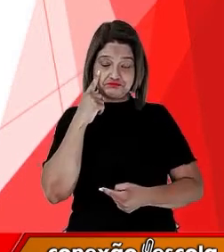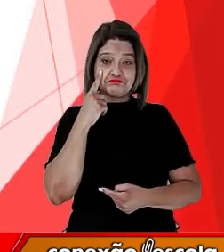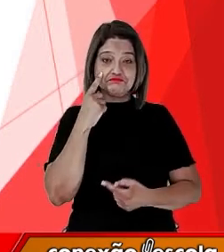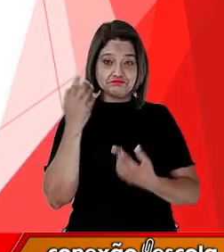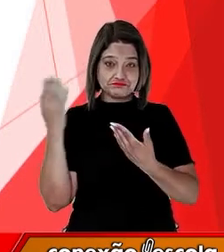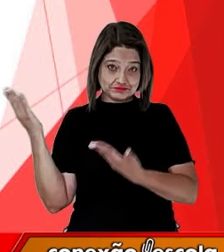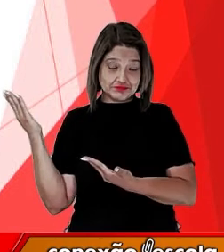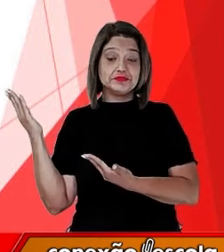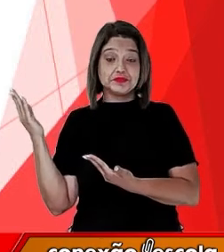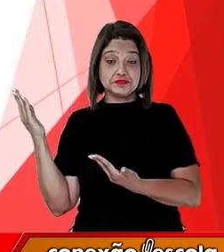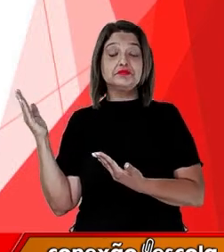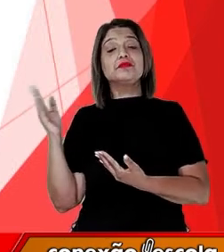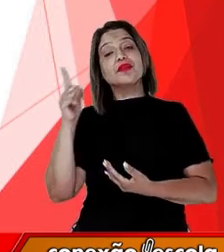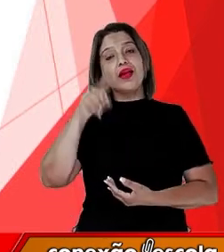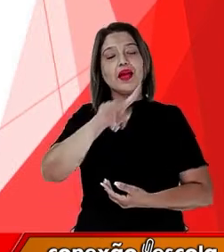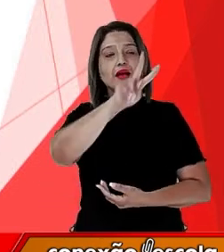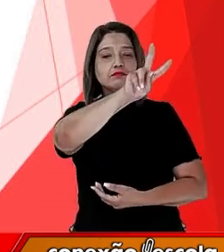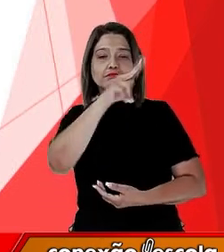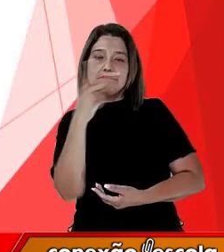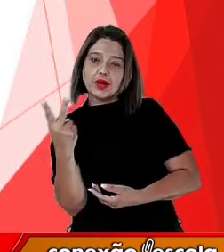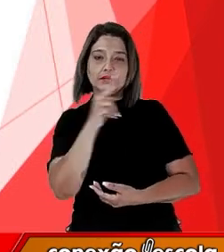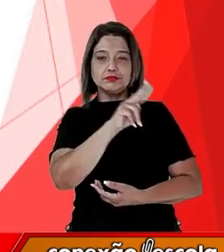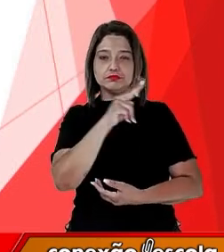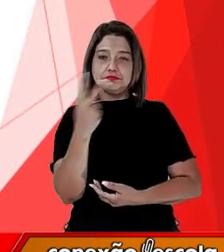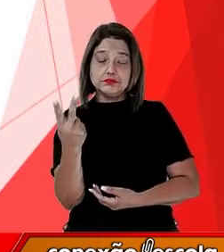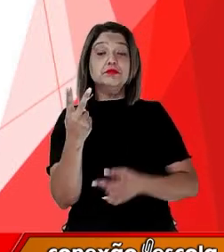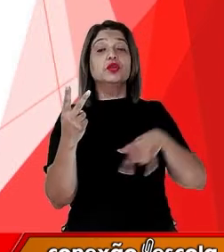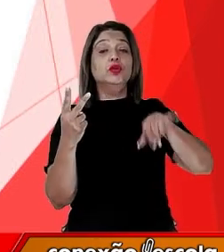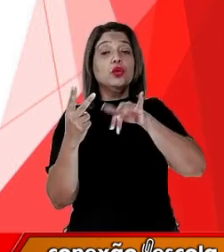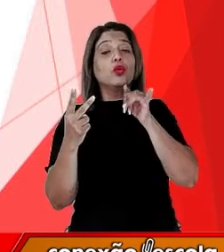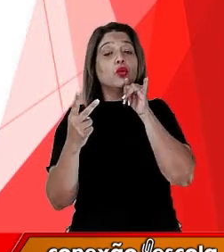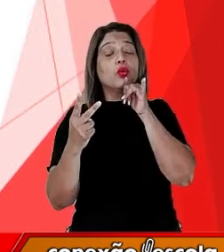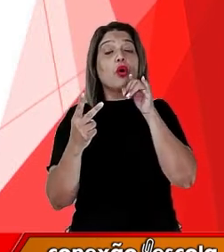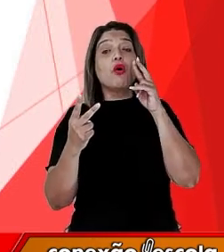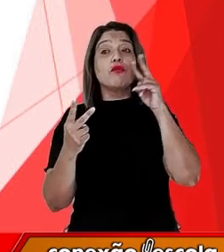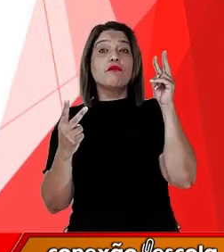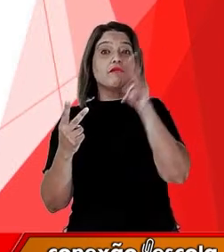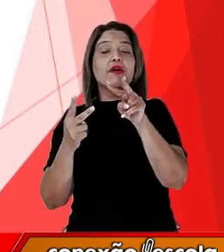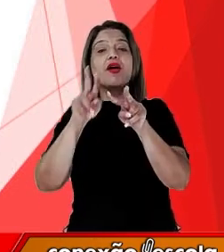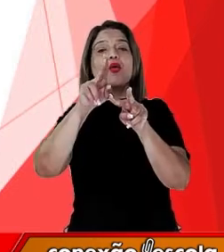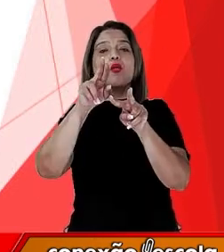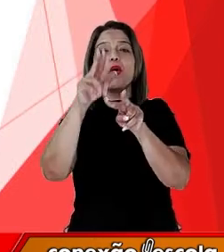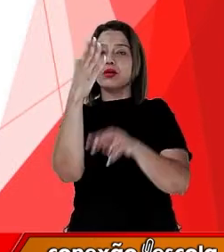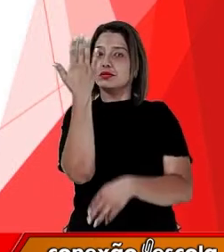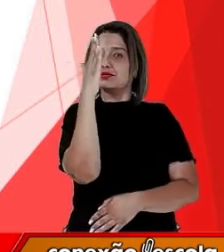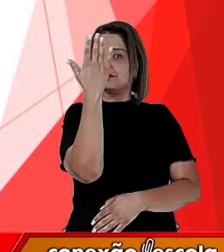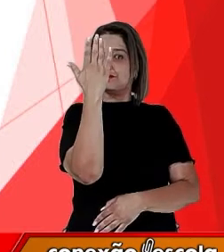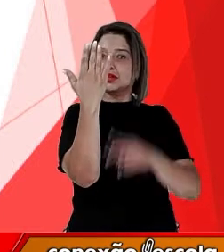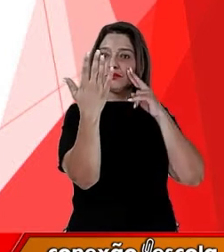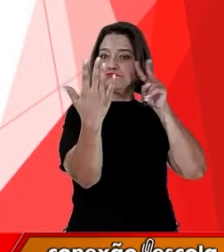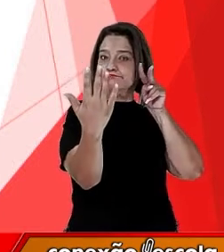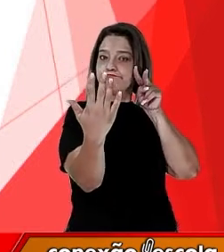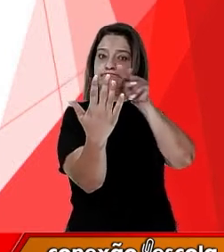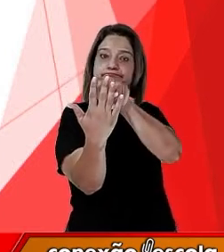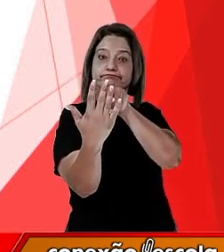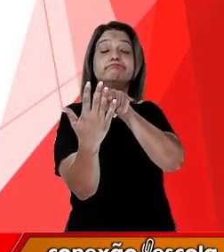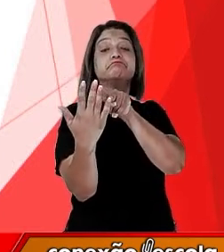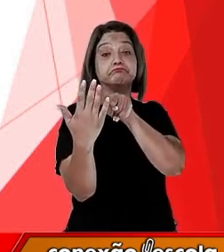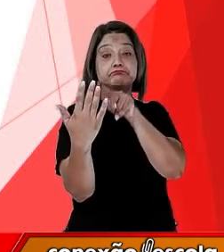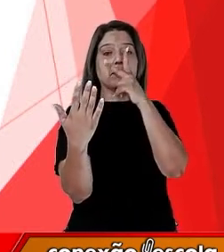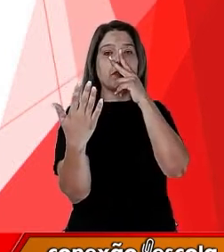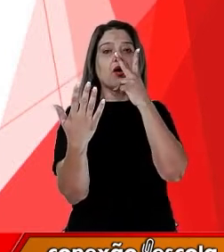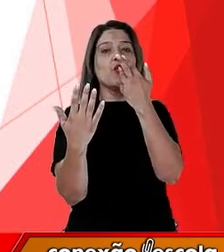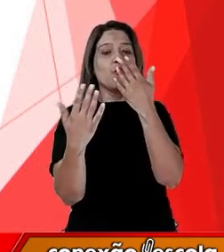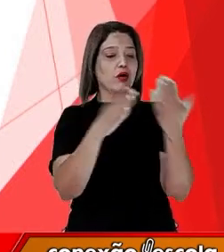nós porque é a simetria que a gente se observa no espelho. Né? É um espelhamento das imagens. Por